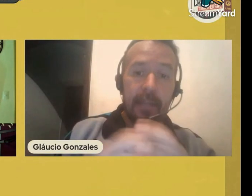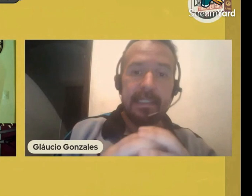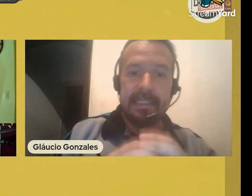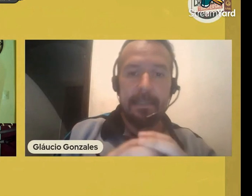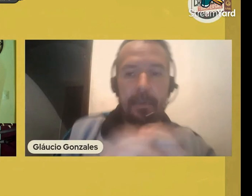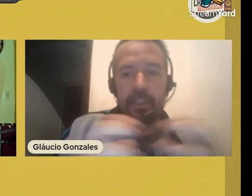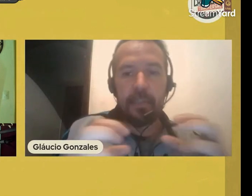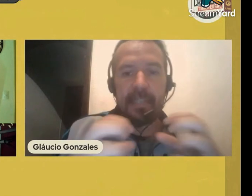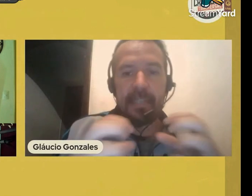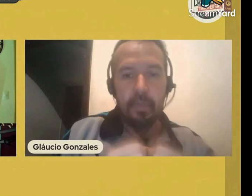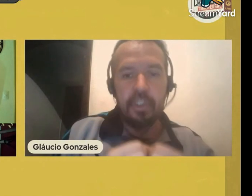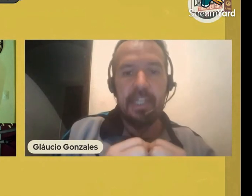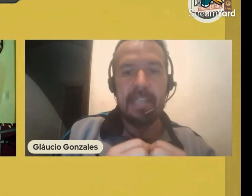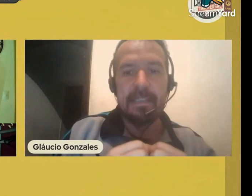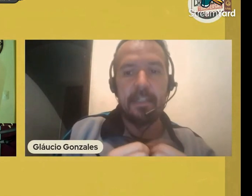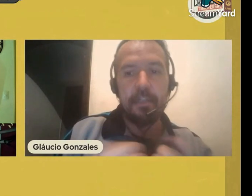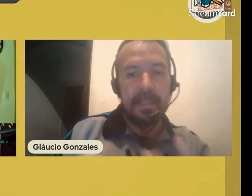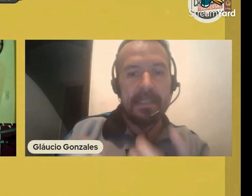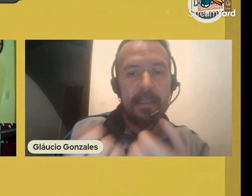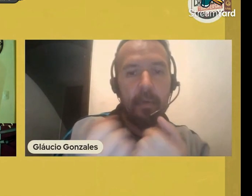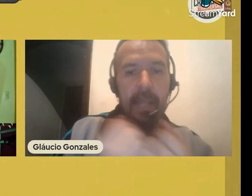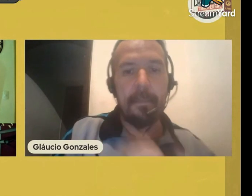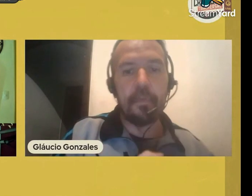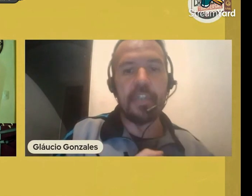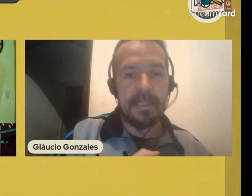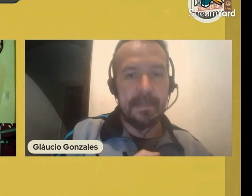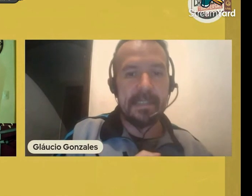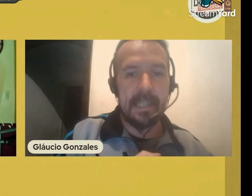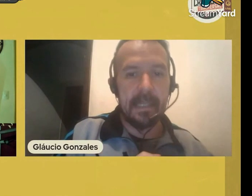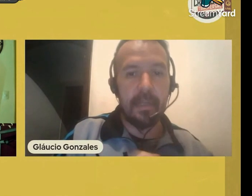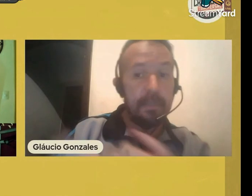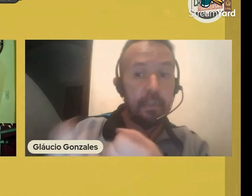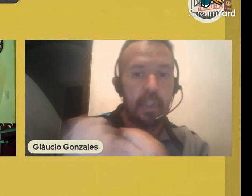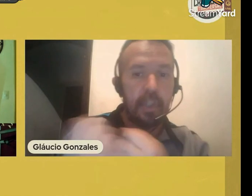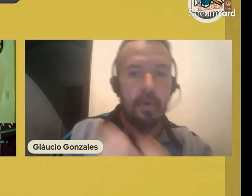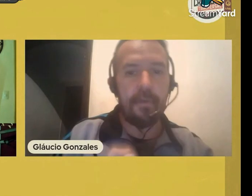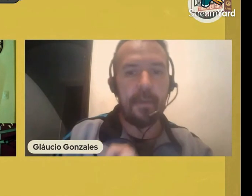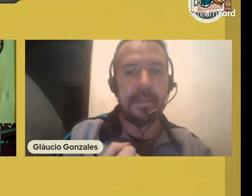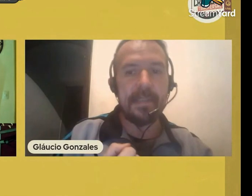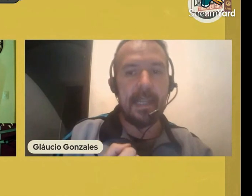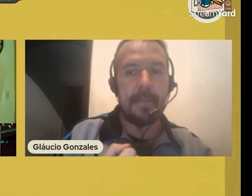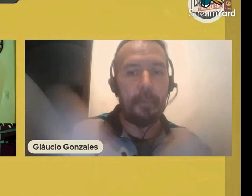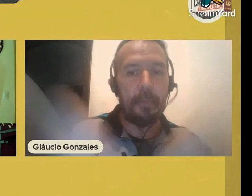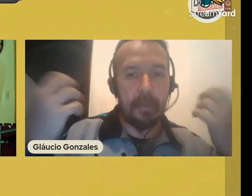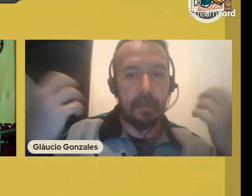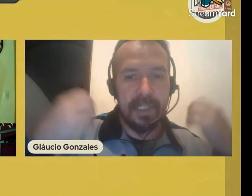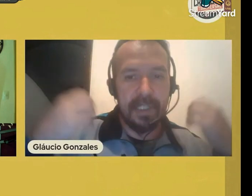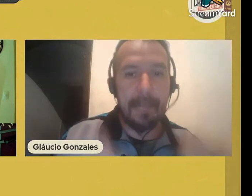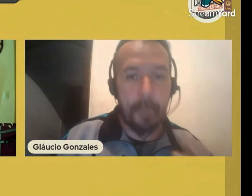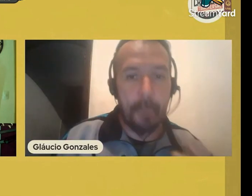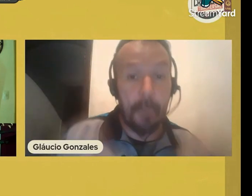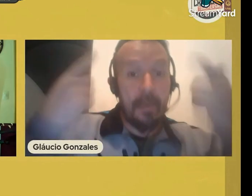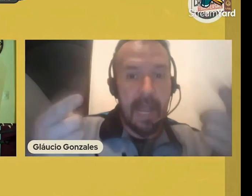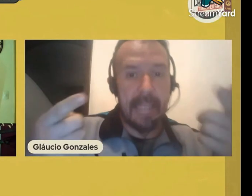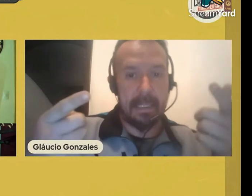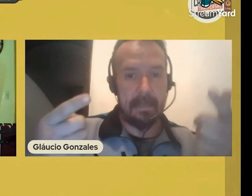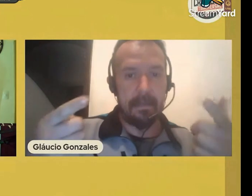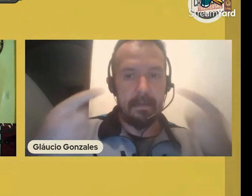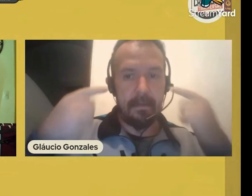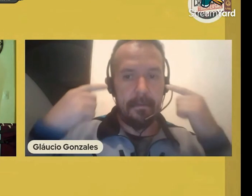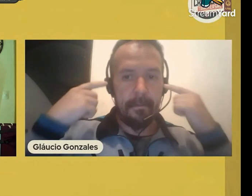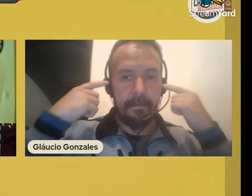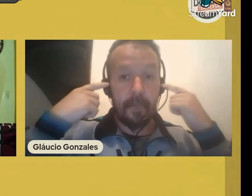ser que por causa dessa falta de 17 para segurar e ficar mais inclusive se chama o governo da esquerda para poder conseguir ter a força